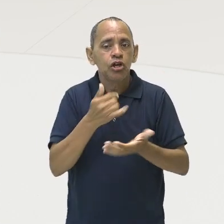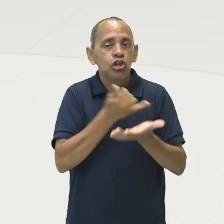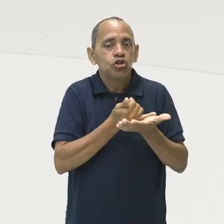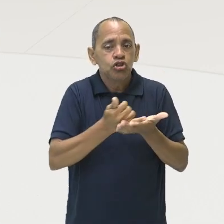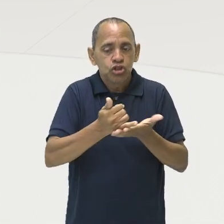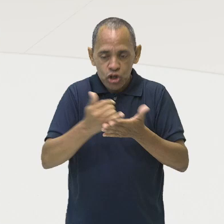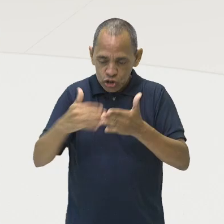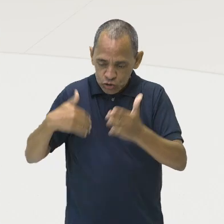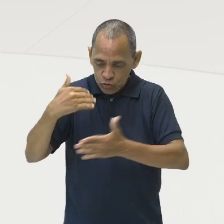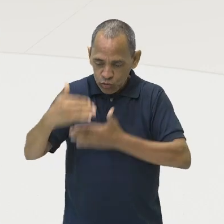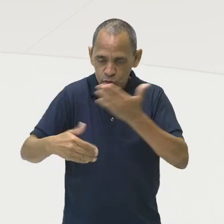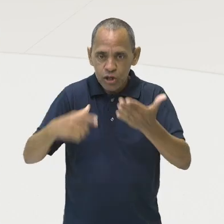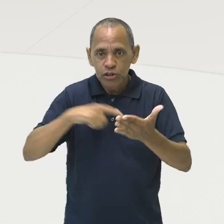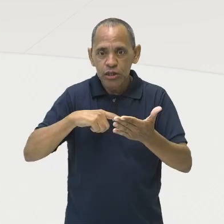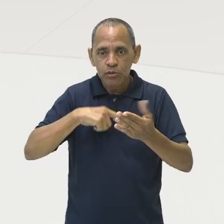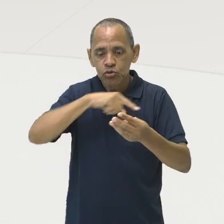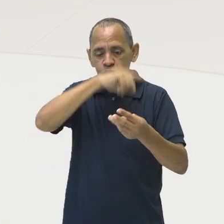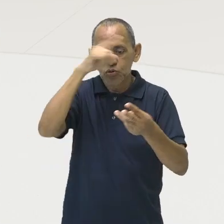vamos ter